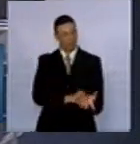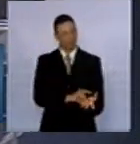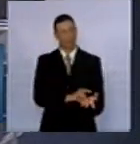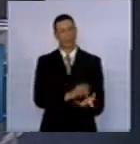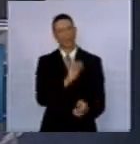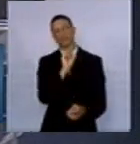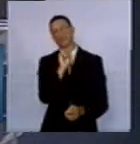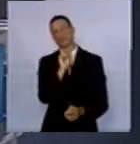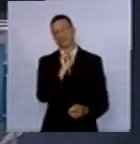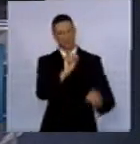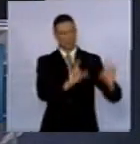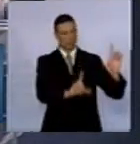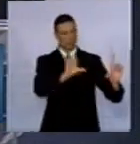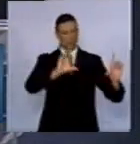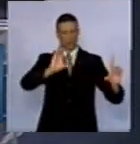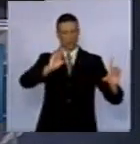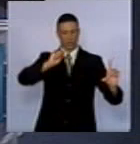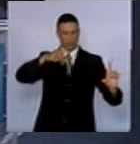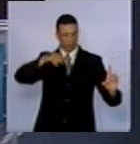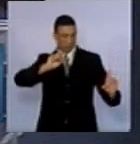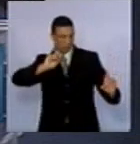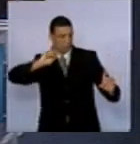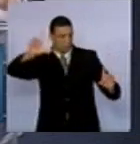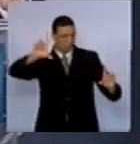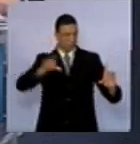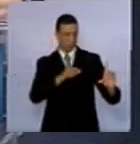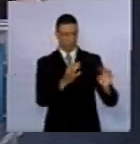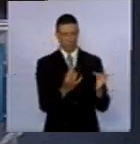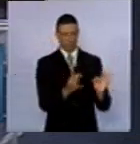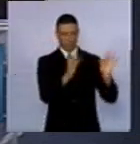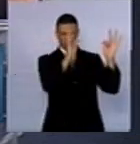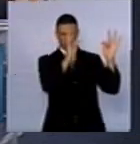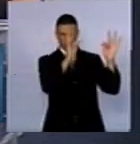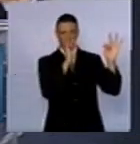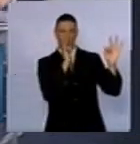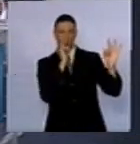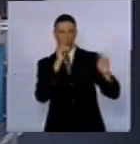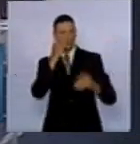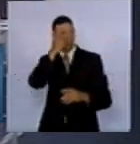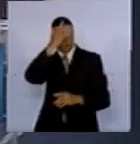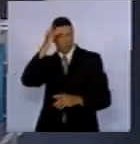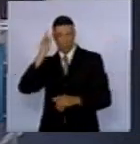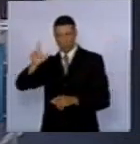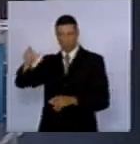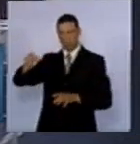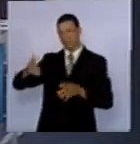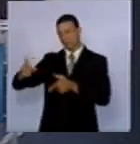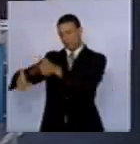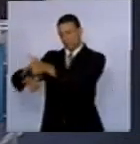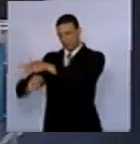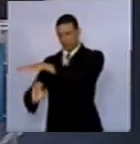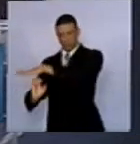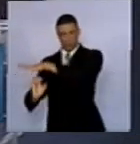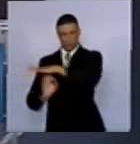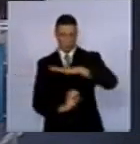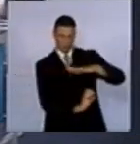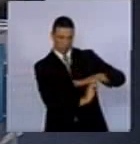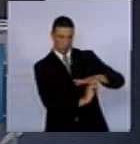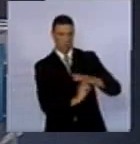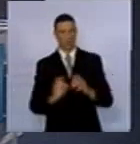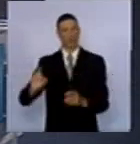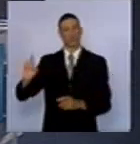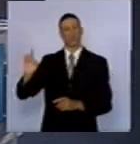trata de um canal Só os grandes duas tecnologias os atores que realmente competem nesse mercado são o